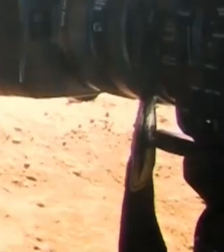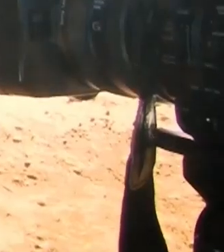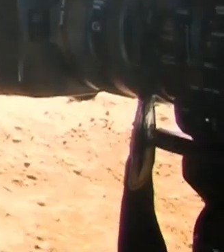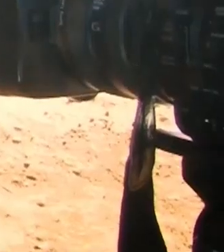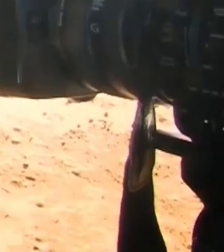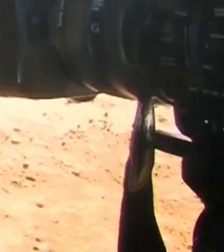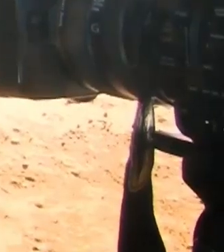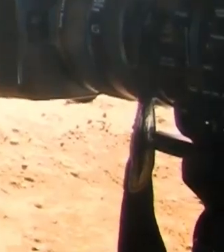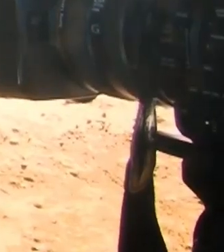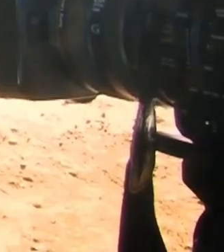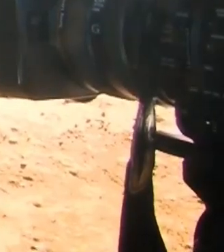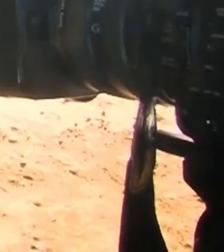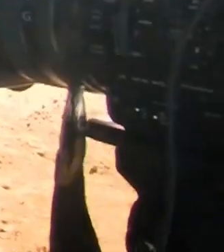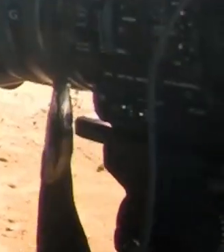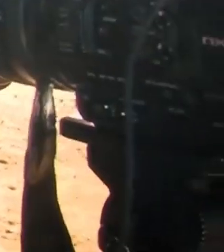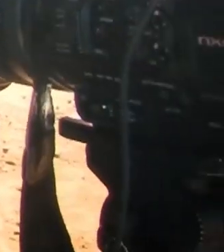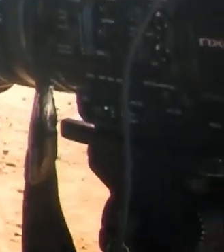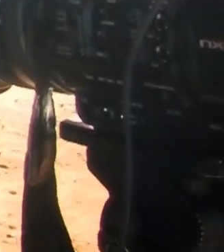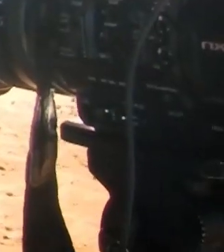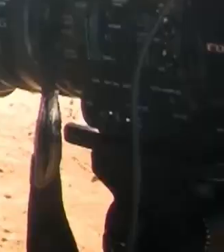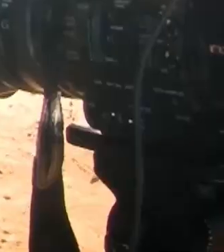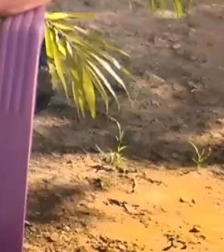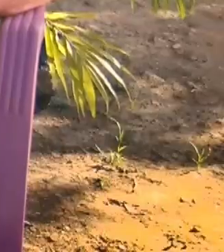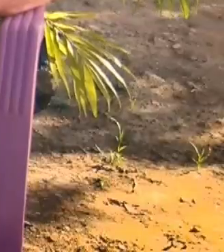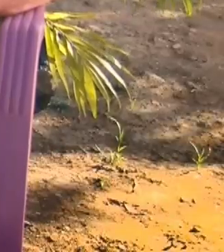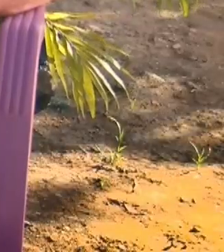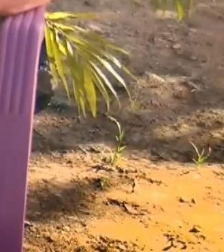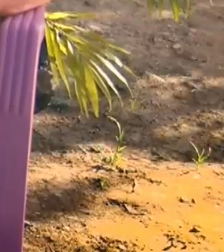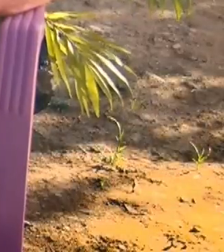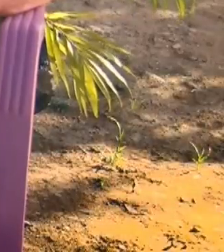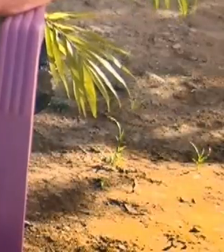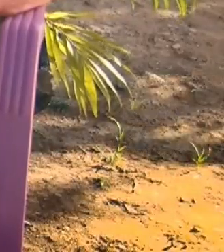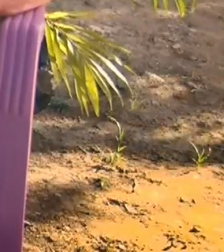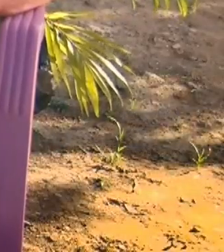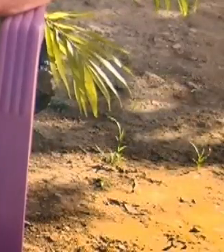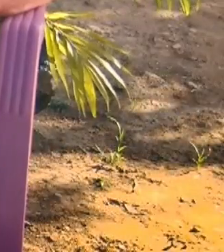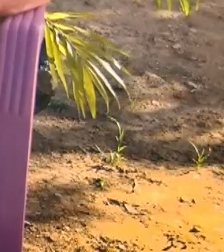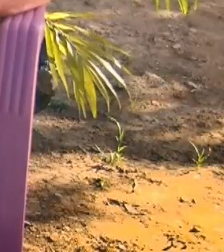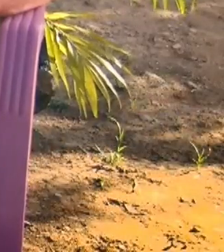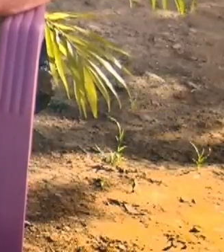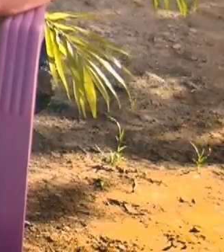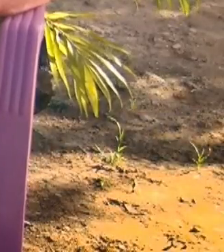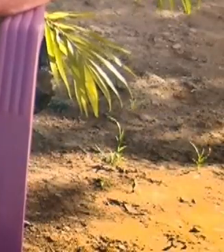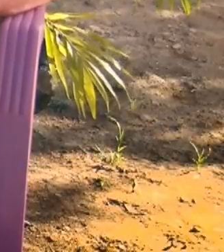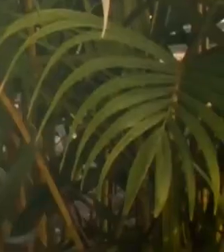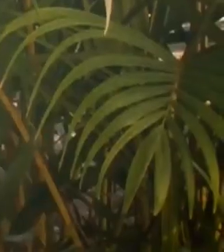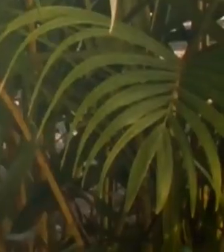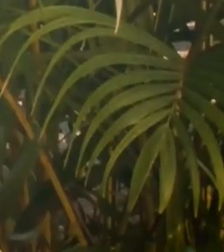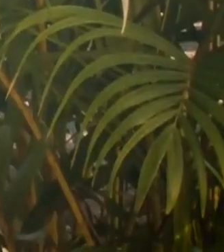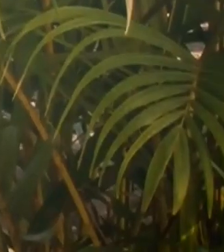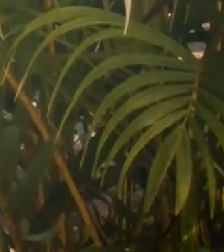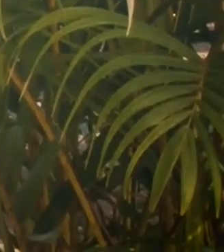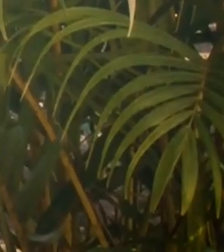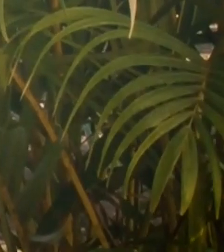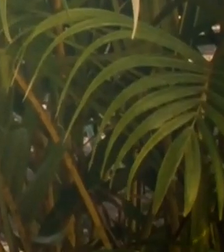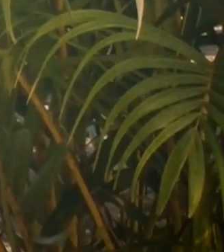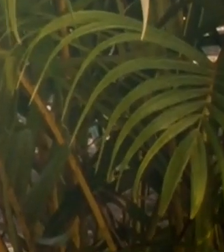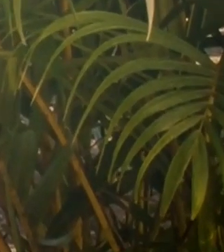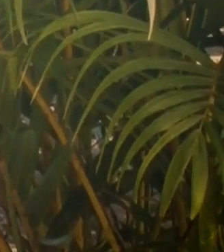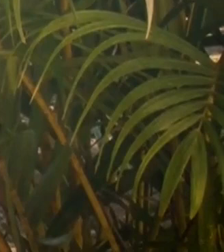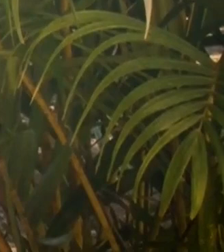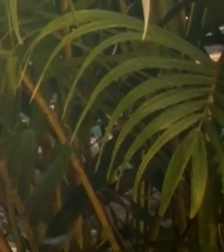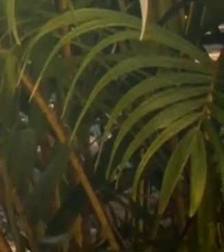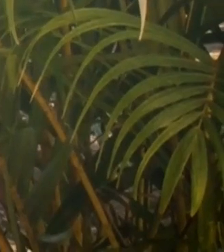netos. Aqui corro novo agora. Eu não quero que morra, né? Eu quero que viva, que fique viva. Eu tenho orgulho